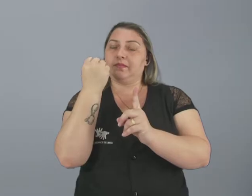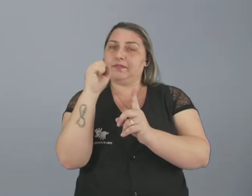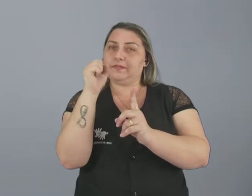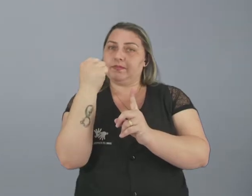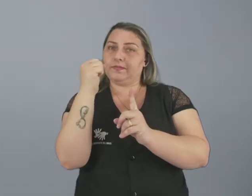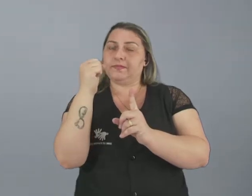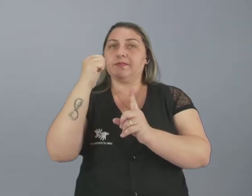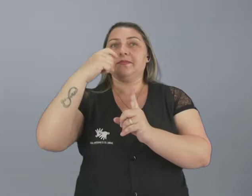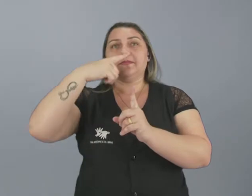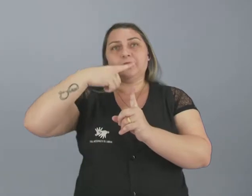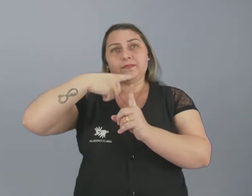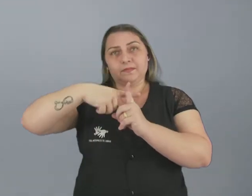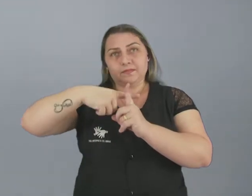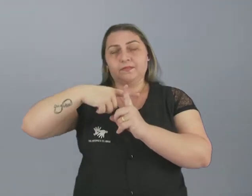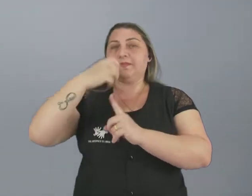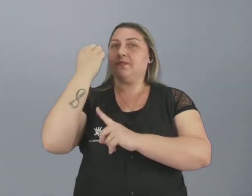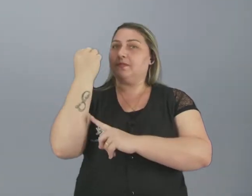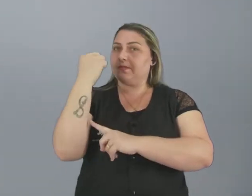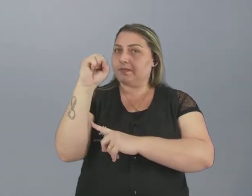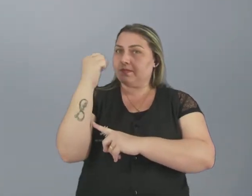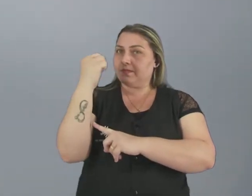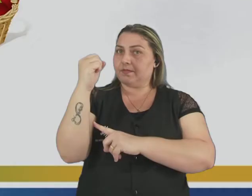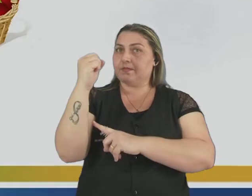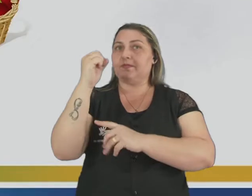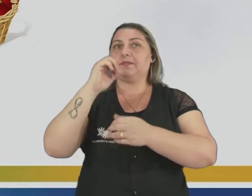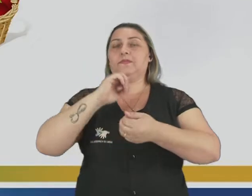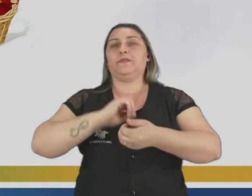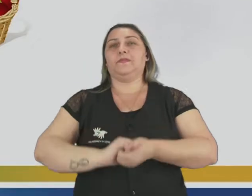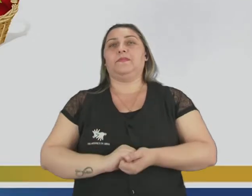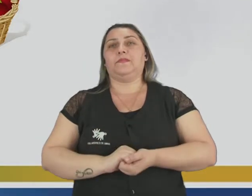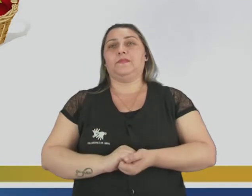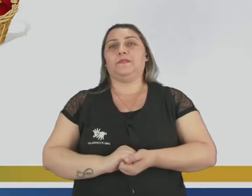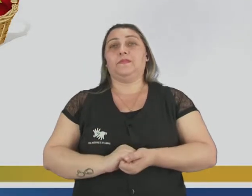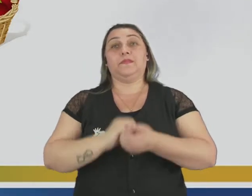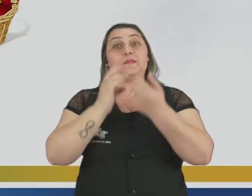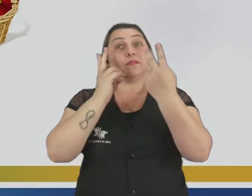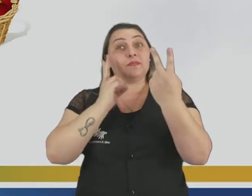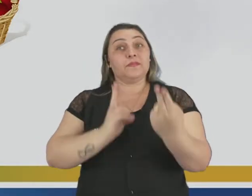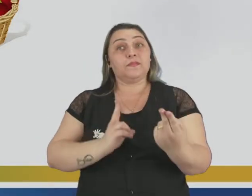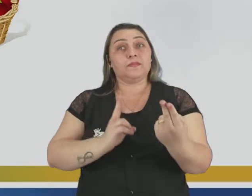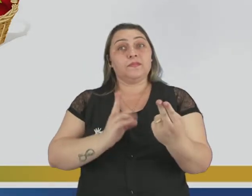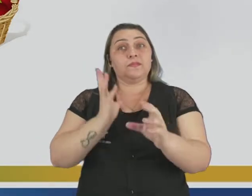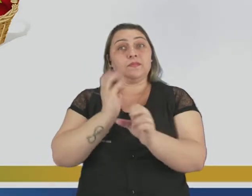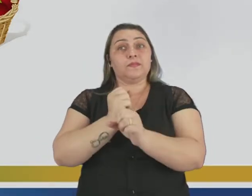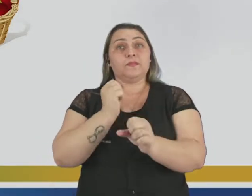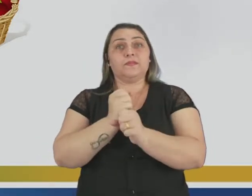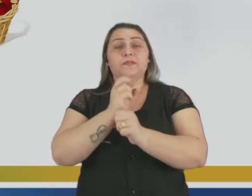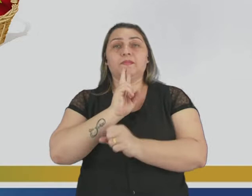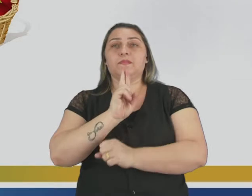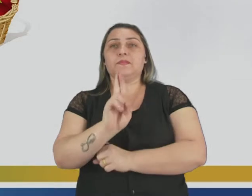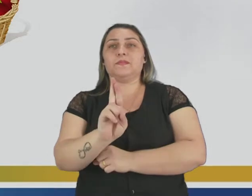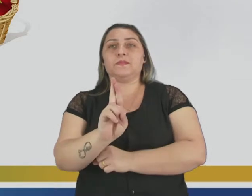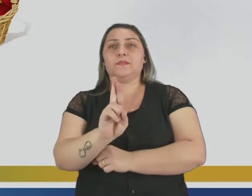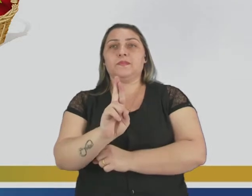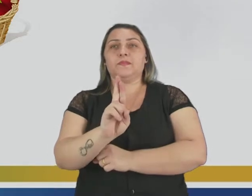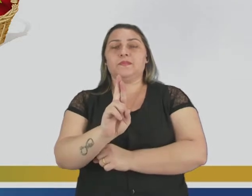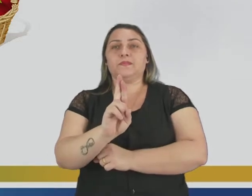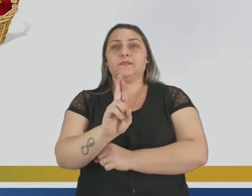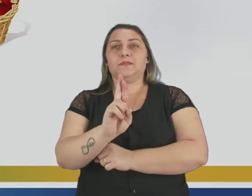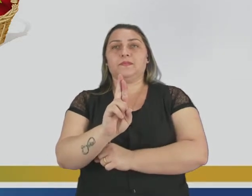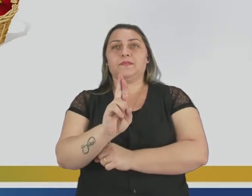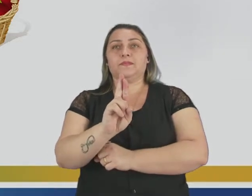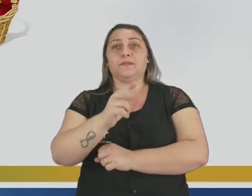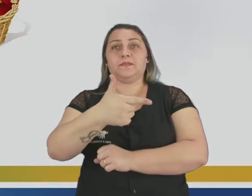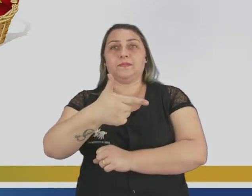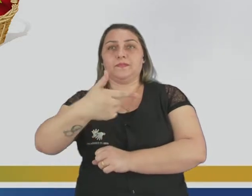mais 8 mais 8, que é igual, se eu somar, né? 3 vezes 8, eu